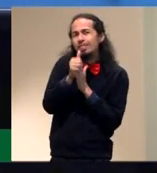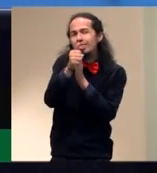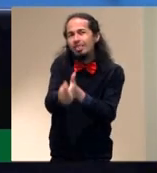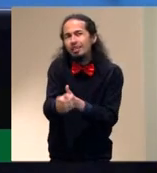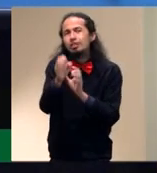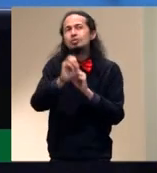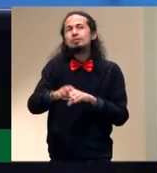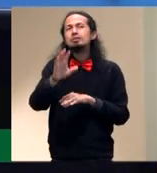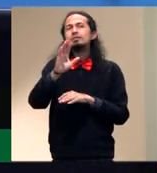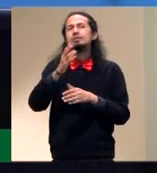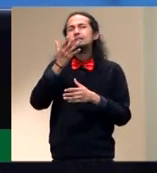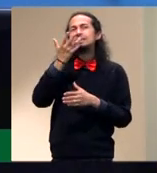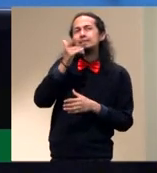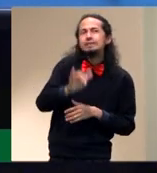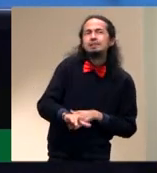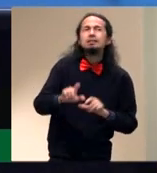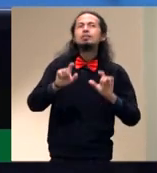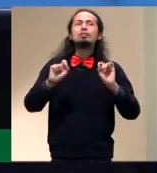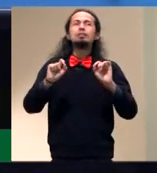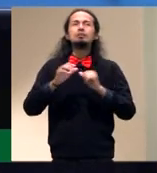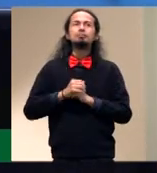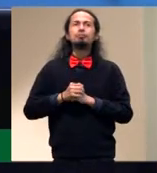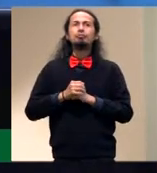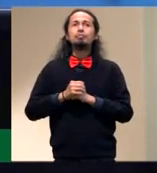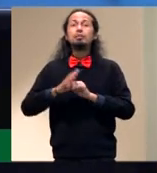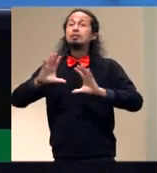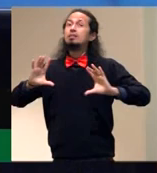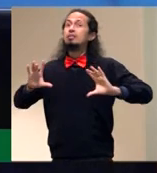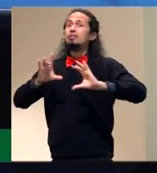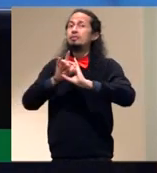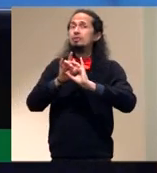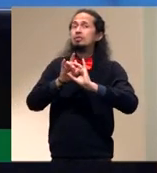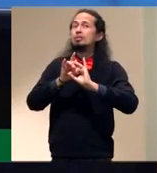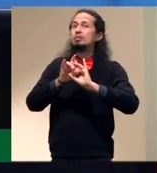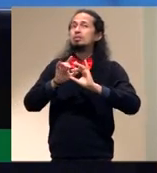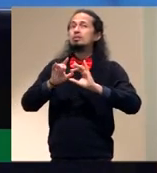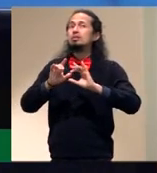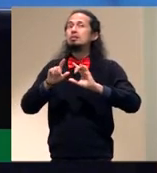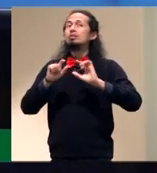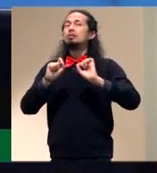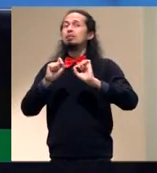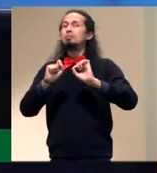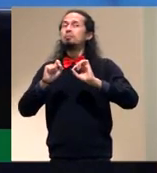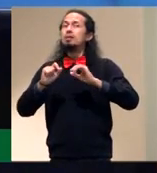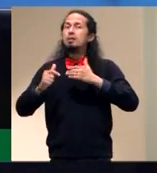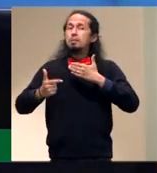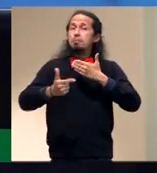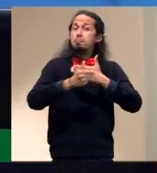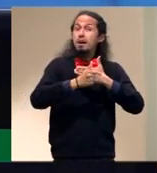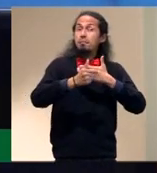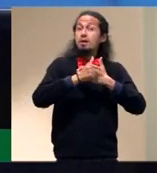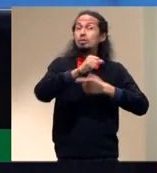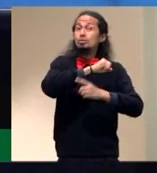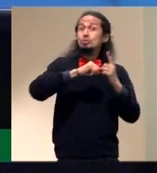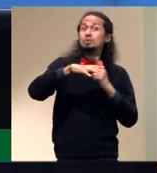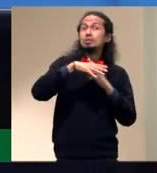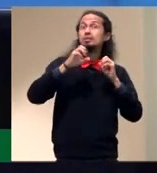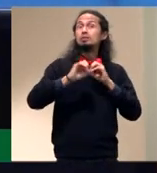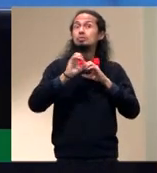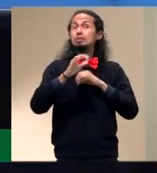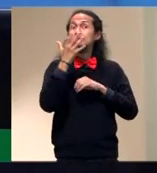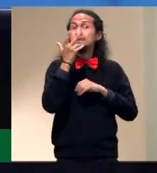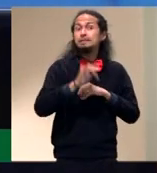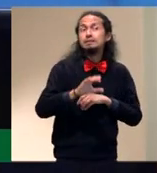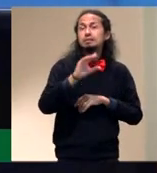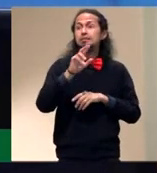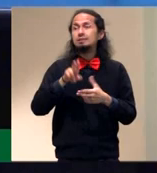ela está vinculada a uma reflexão sobre qual é a função social também da educação infantil, e agora vou